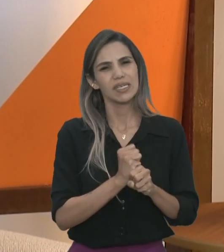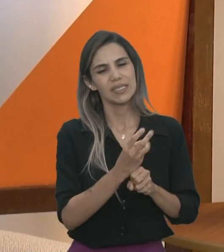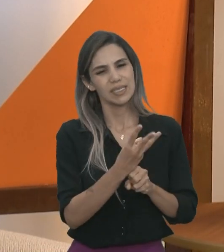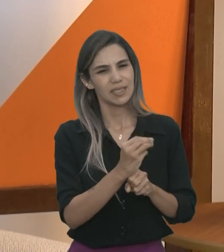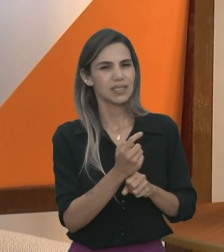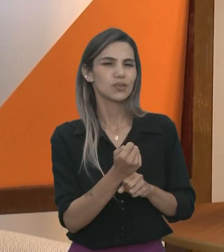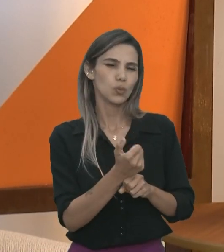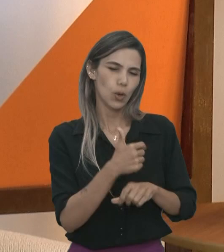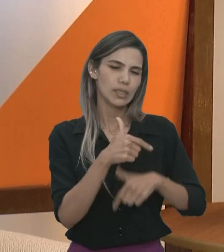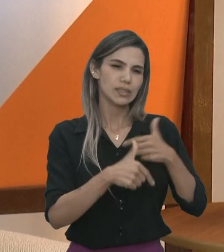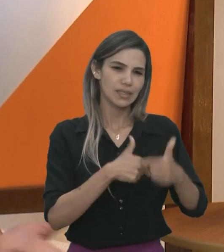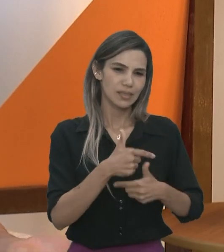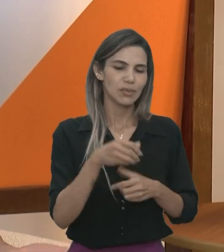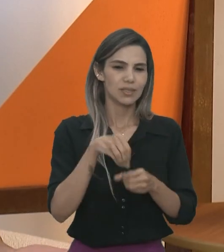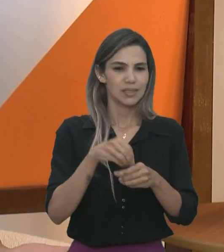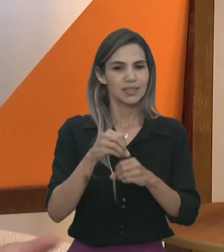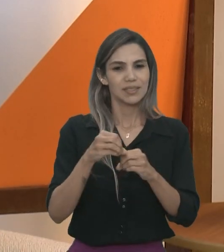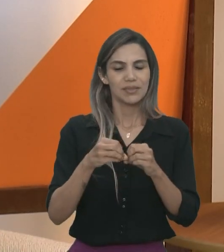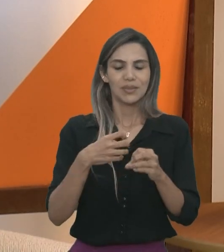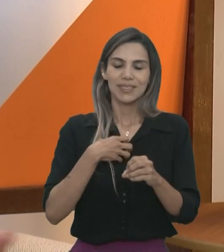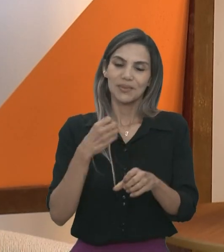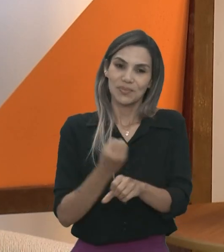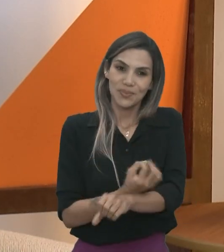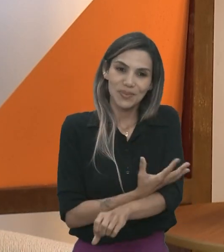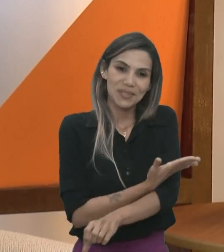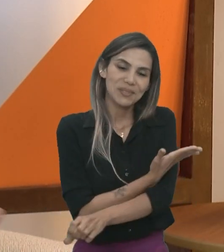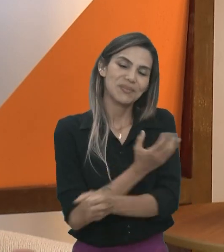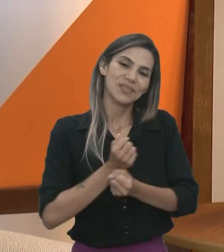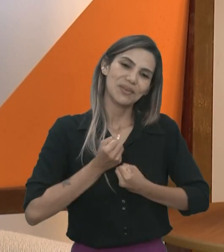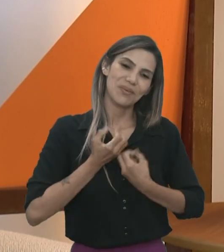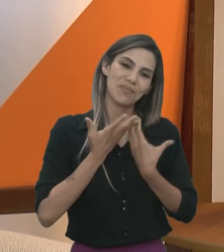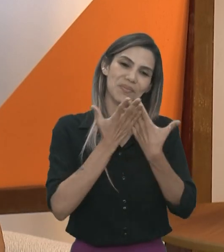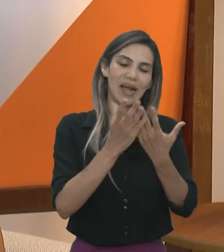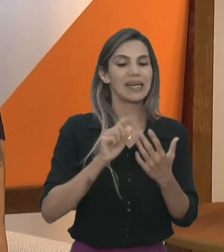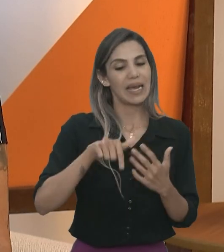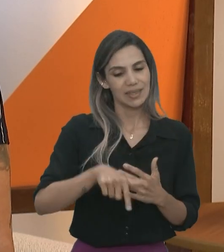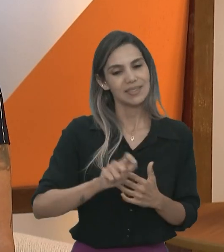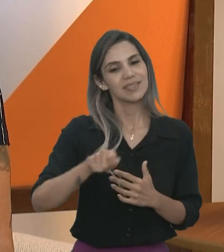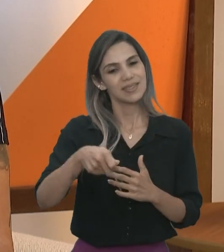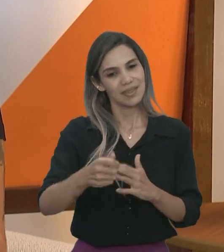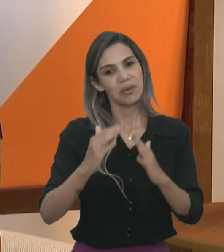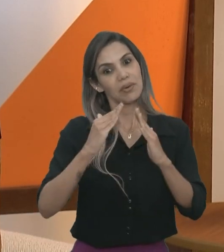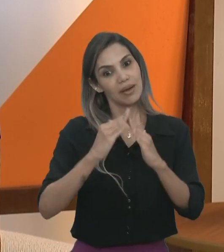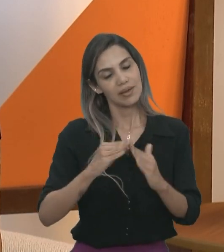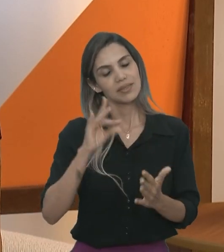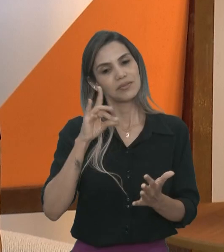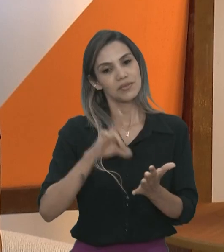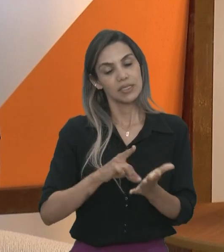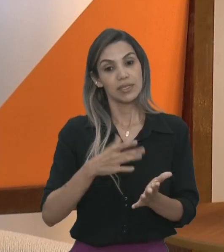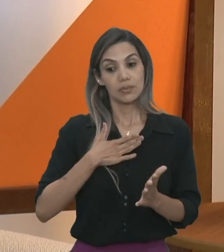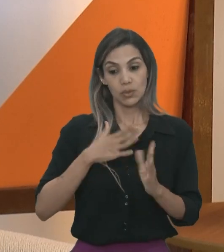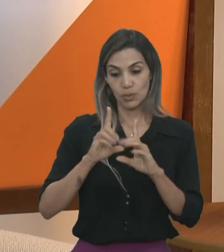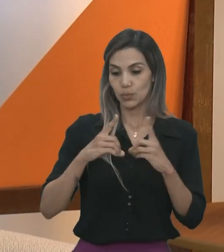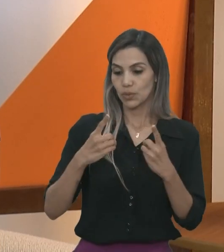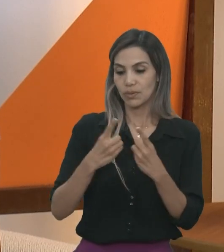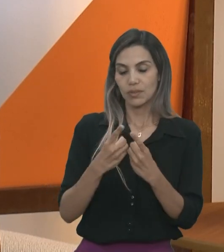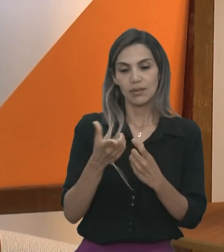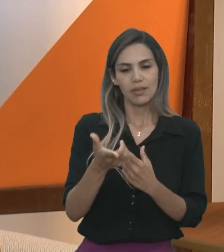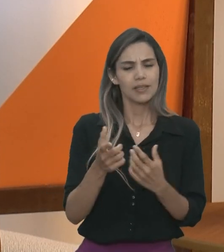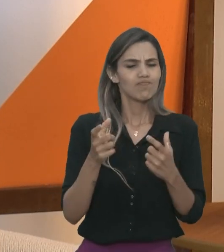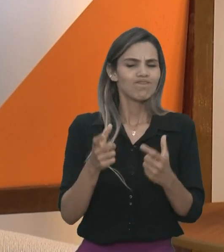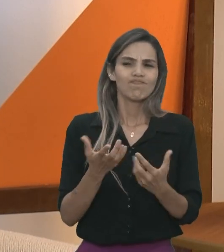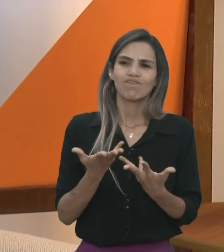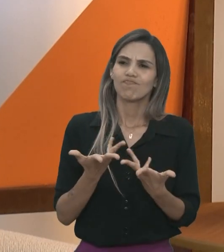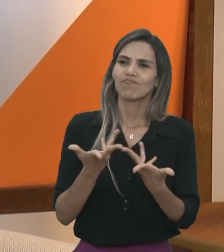E fico até emocionada em falar, né? É verdadeiramente a nossa casa. E o meu departamento é um lugar maravilhoso,